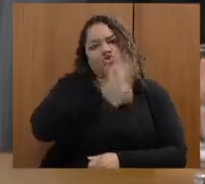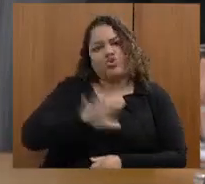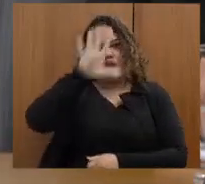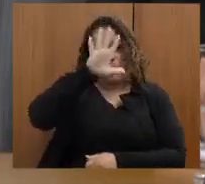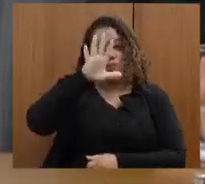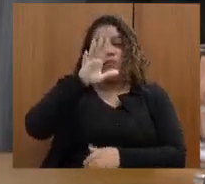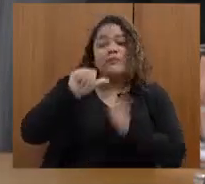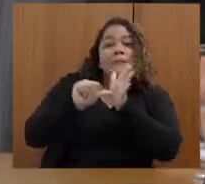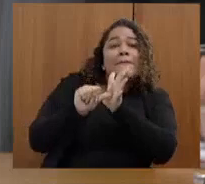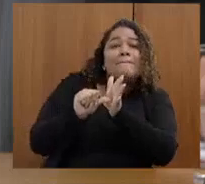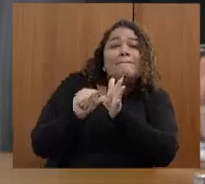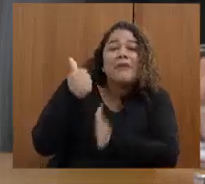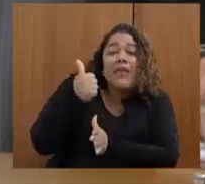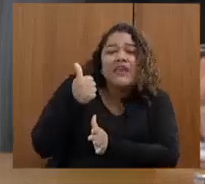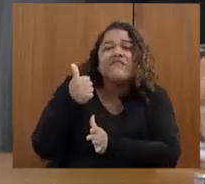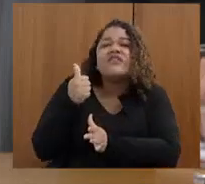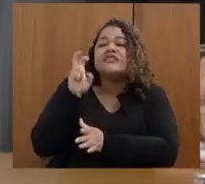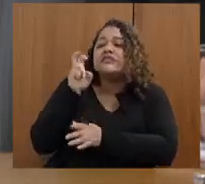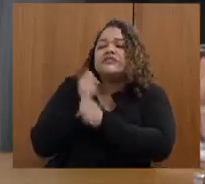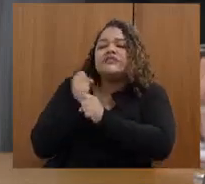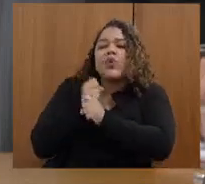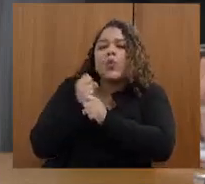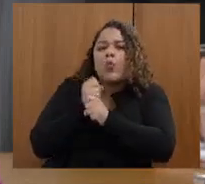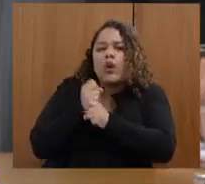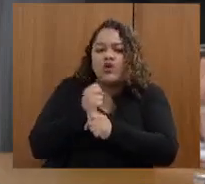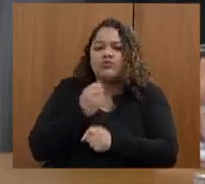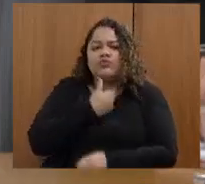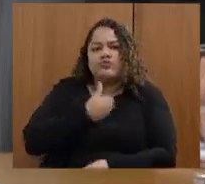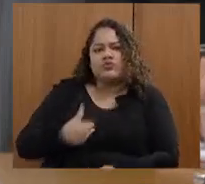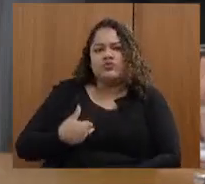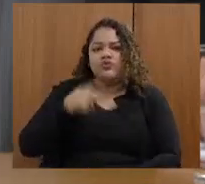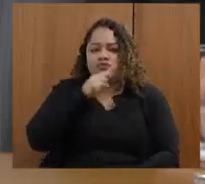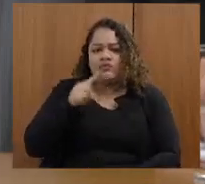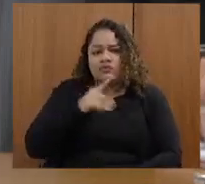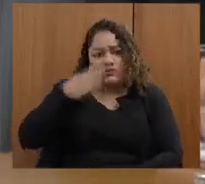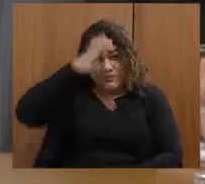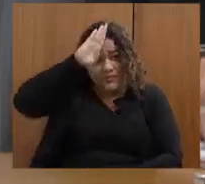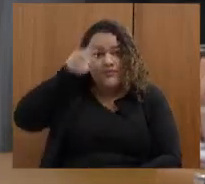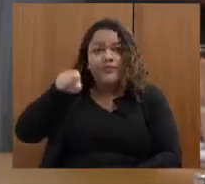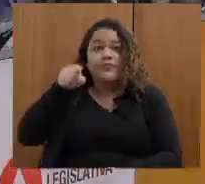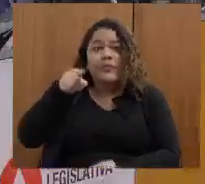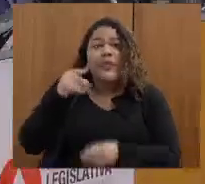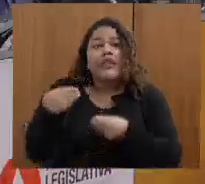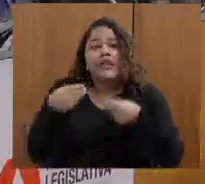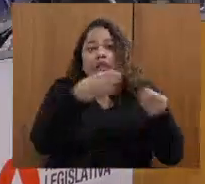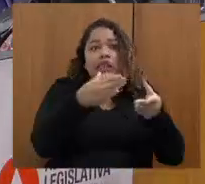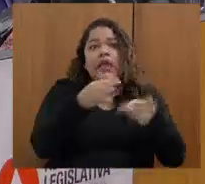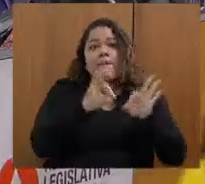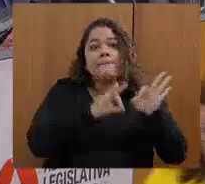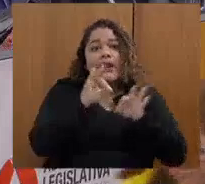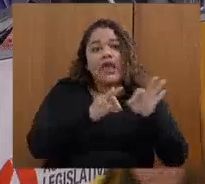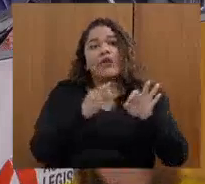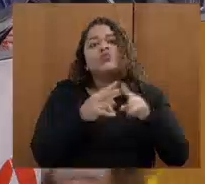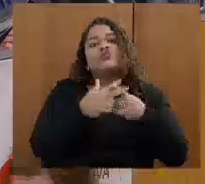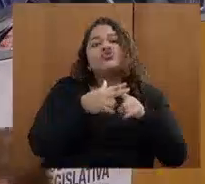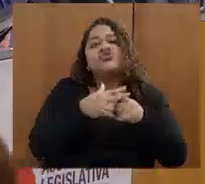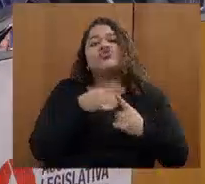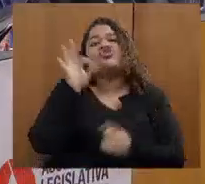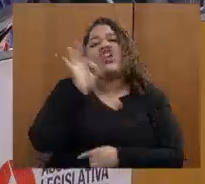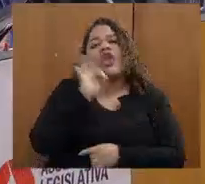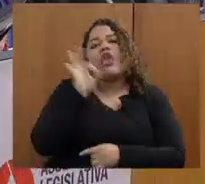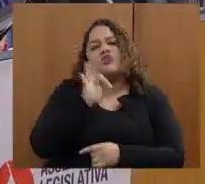cinco anos do governo Zema que ele encaminha projeto de lei de reajuste do PIS salarial mesmo que na proporcionalidade